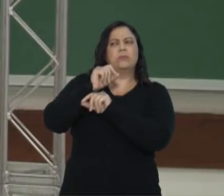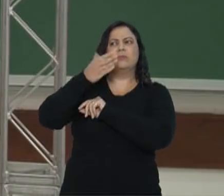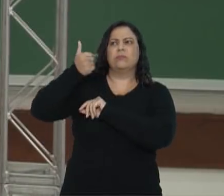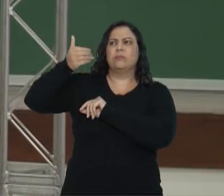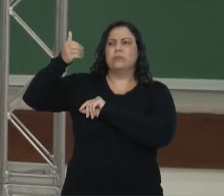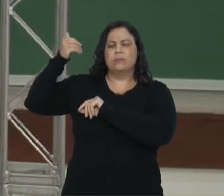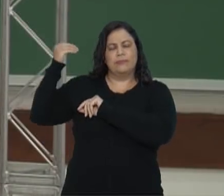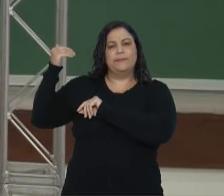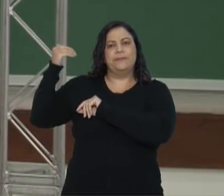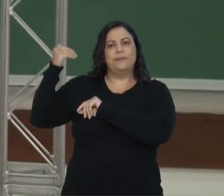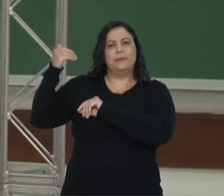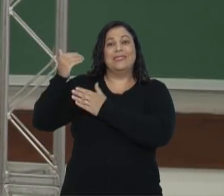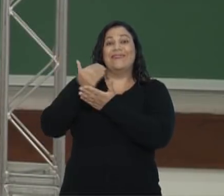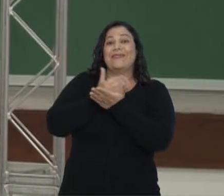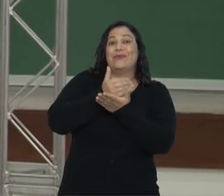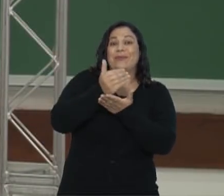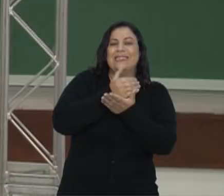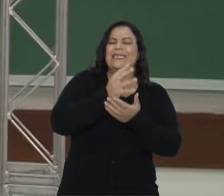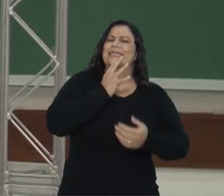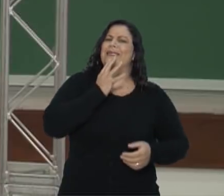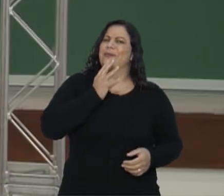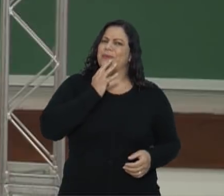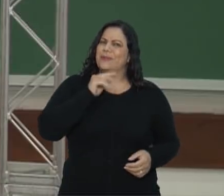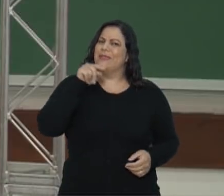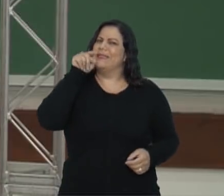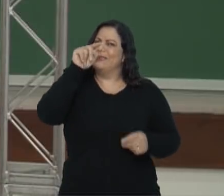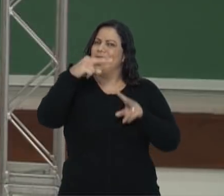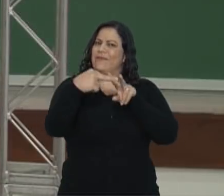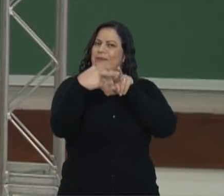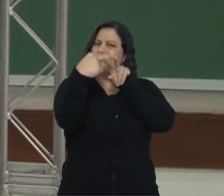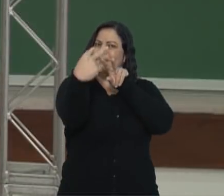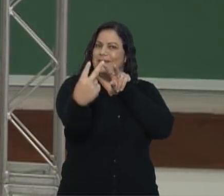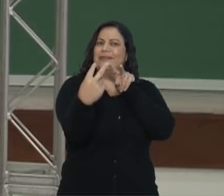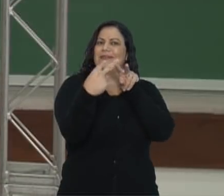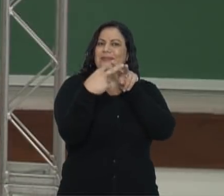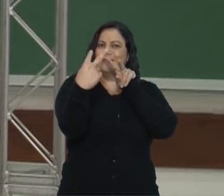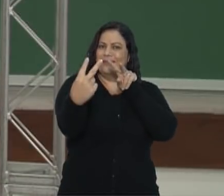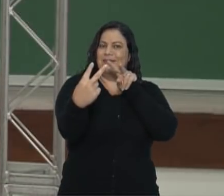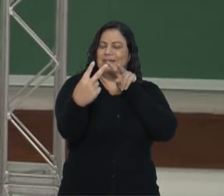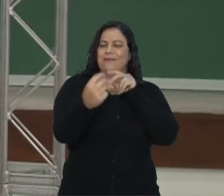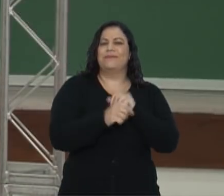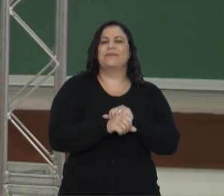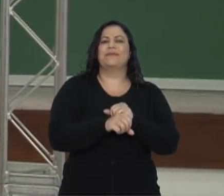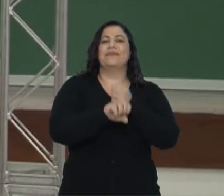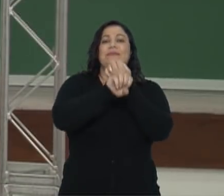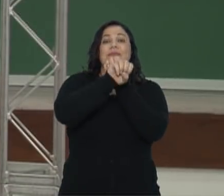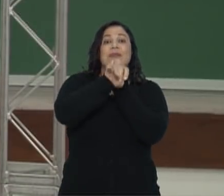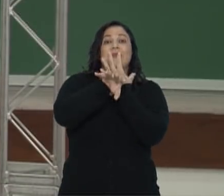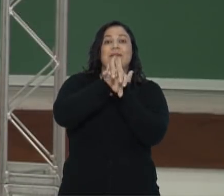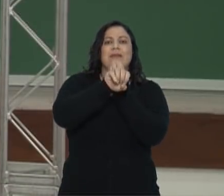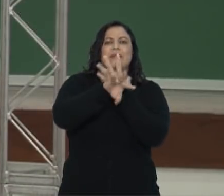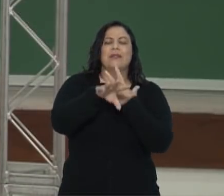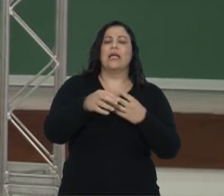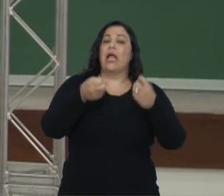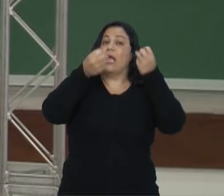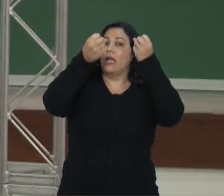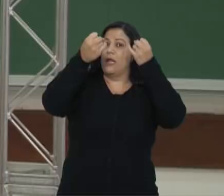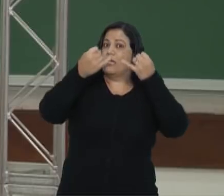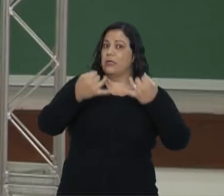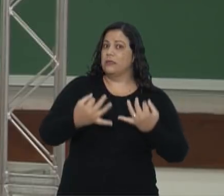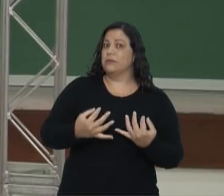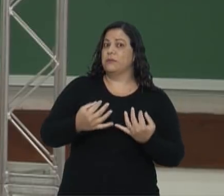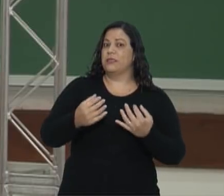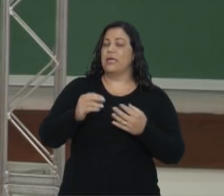estava começando a se conhecer, vocês lá no lado de lá e eu no lado de cá, e eu expliquei para vocês sobre a cadeia e a